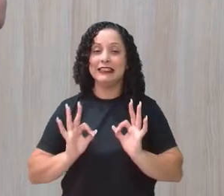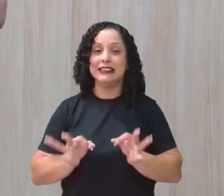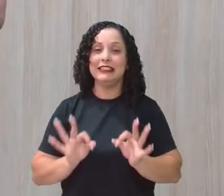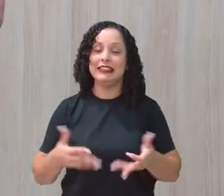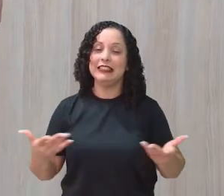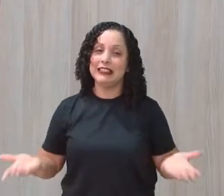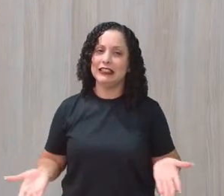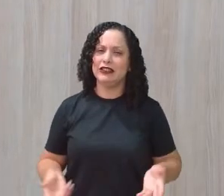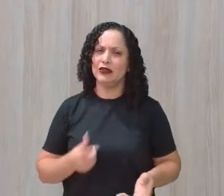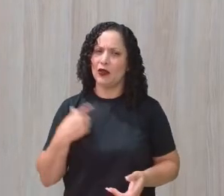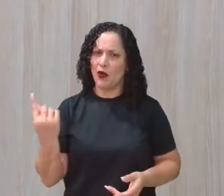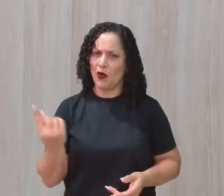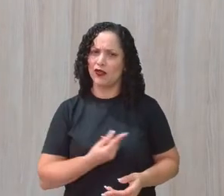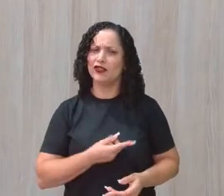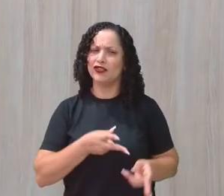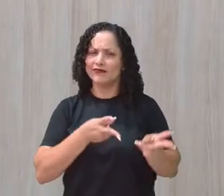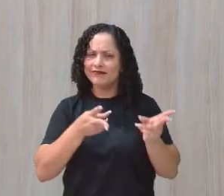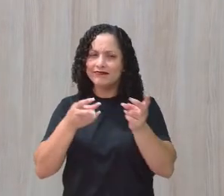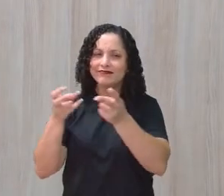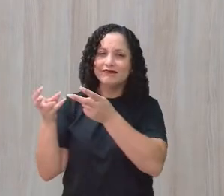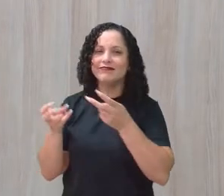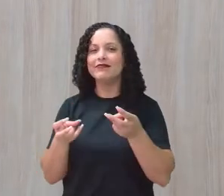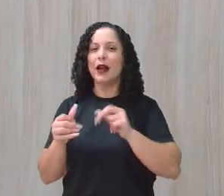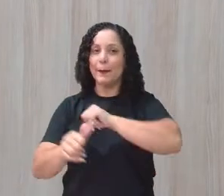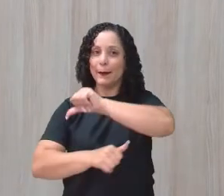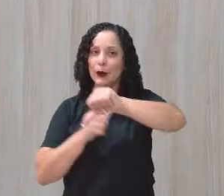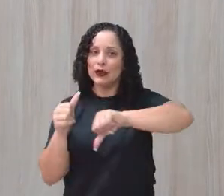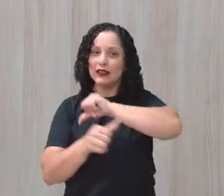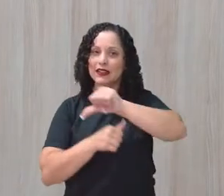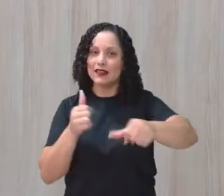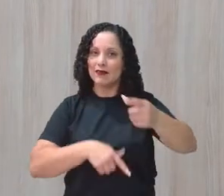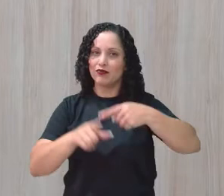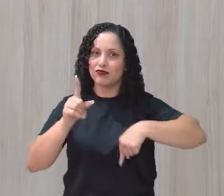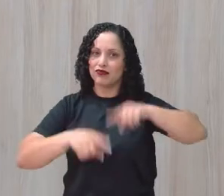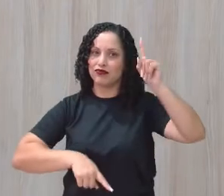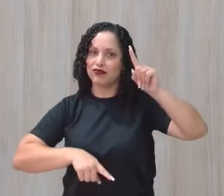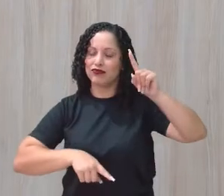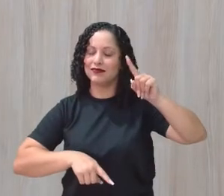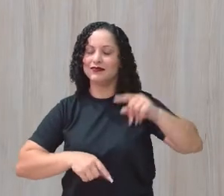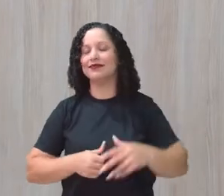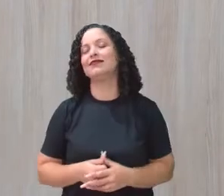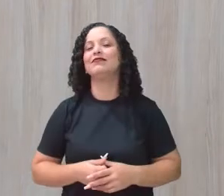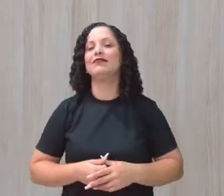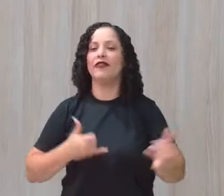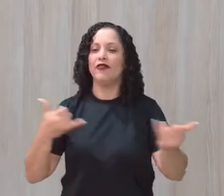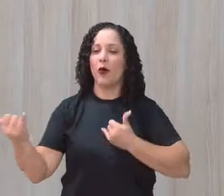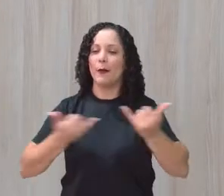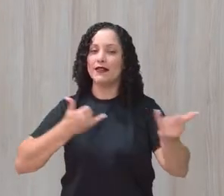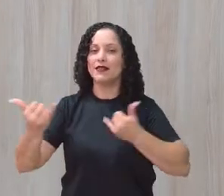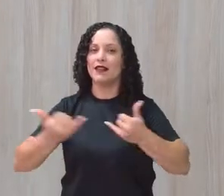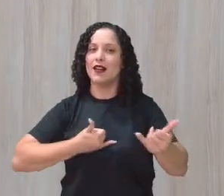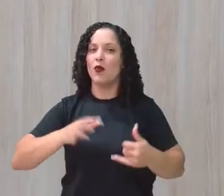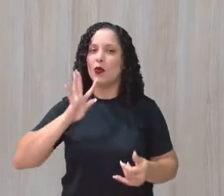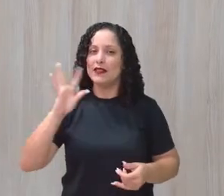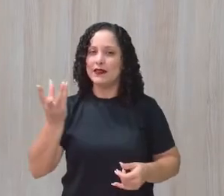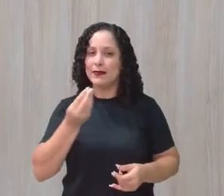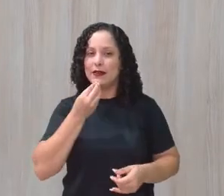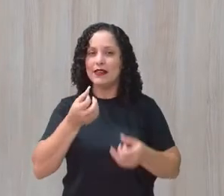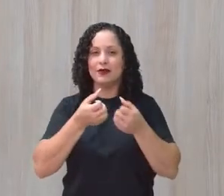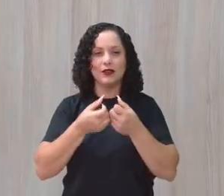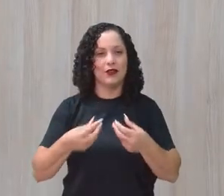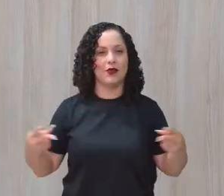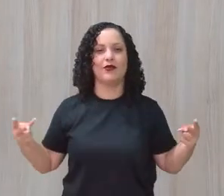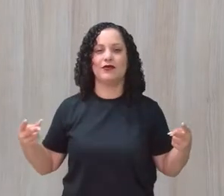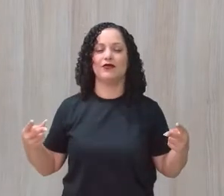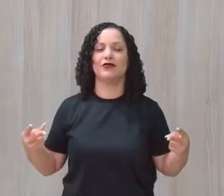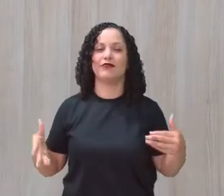gente isso aí, não é, minha gente? Essa mudança, essa transformação na informação, no conhecimento. Então,